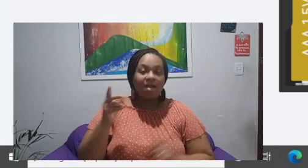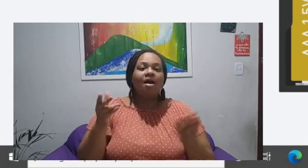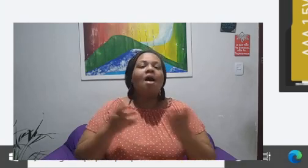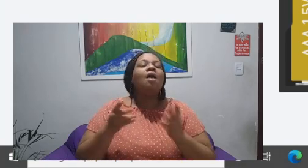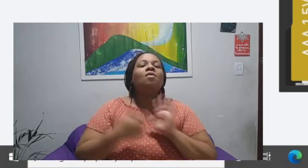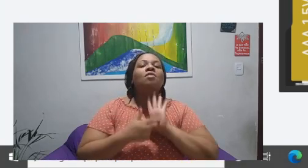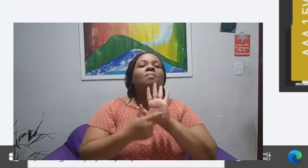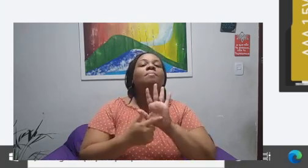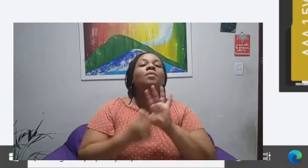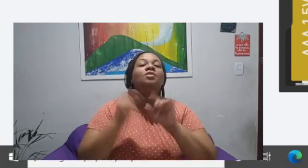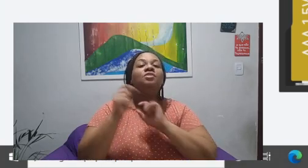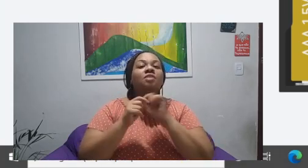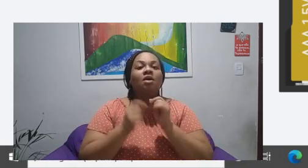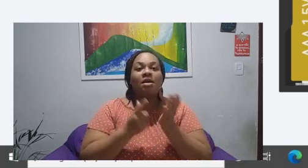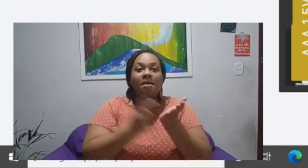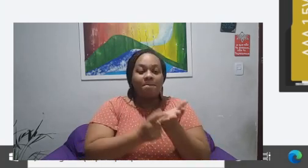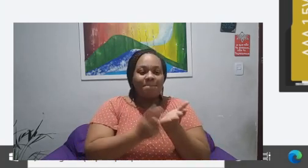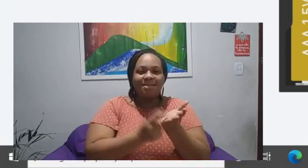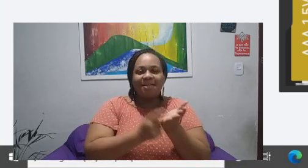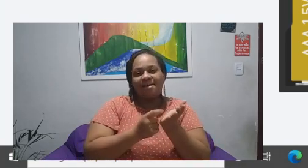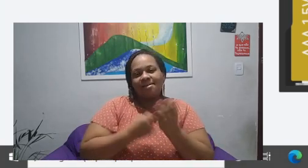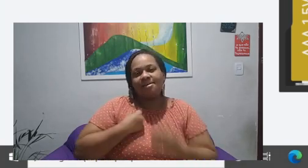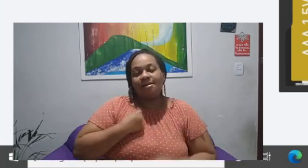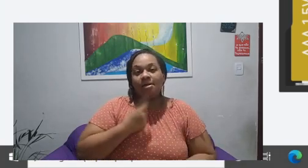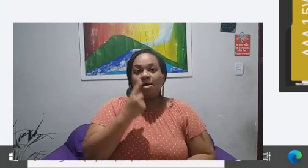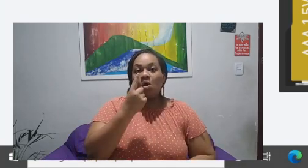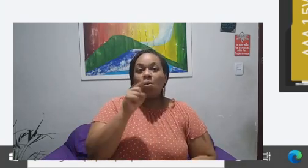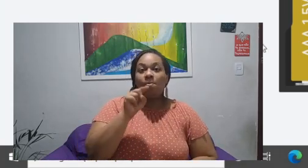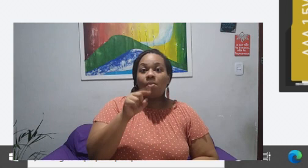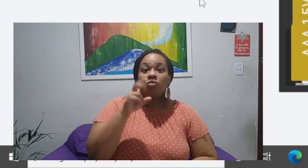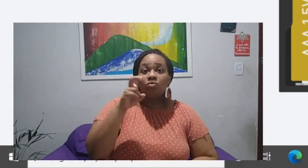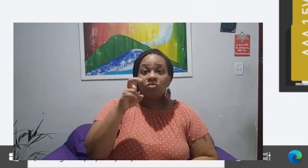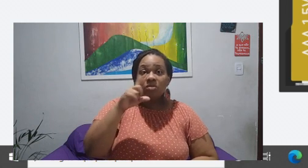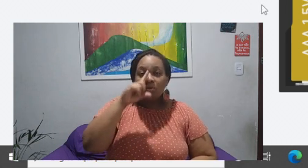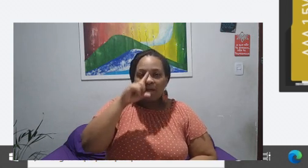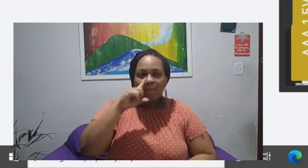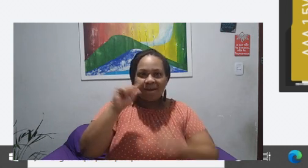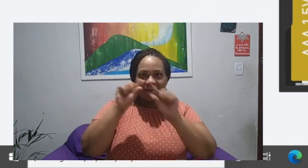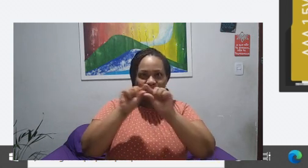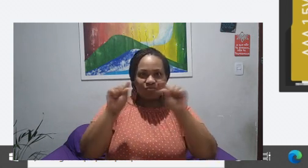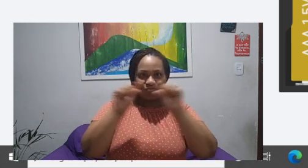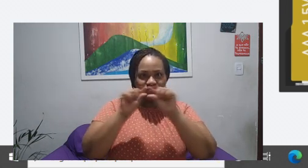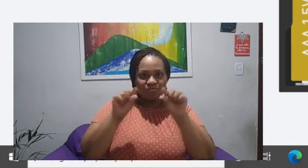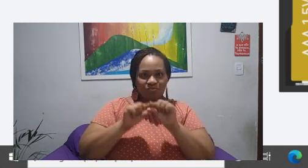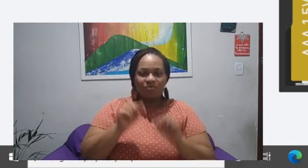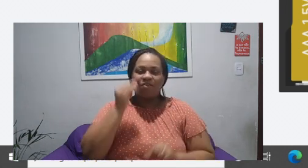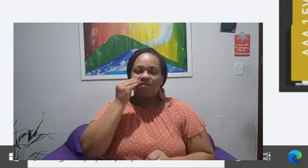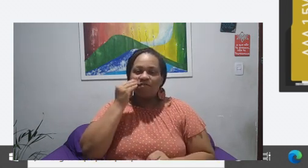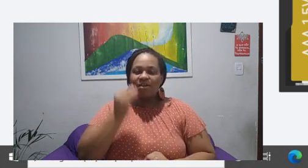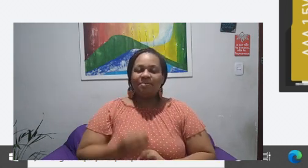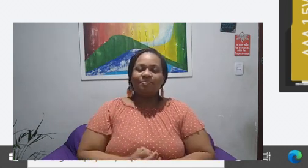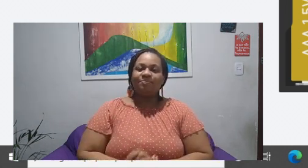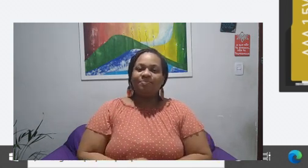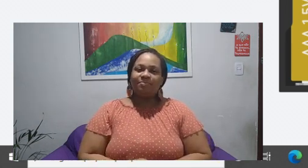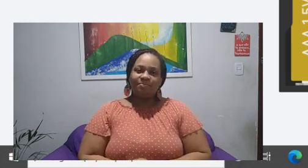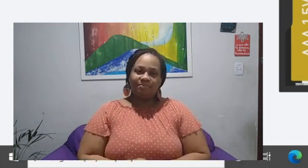Aí na tela agora está aparecendo para vocês uma bateria de 1,5 volts e um multímetro, que é esse aparelho amarelinho. Eu